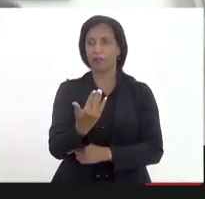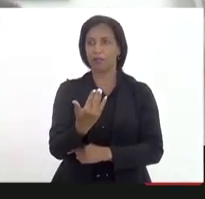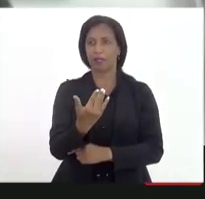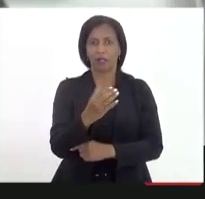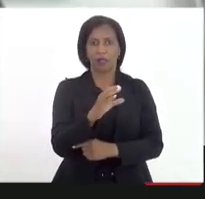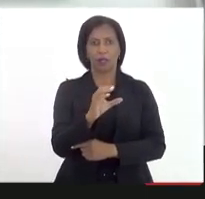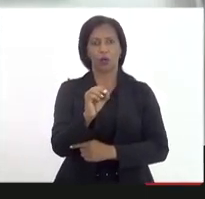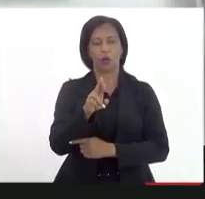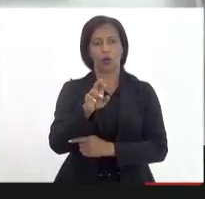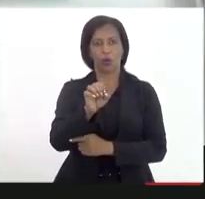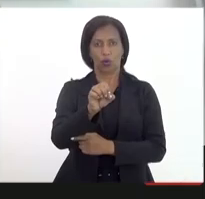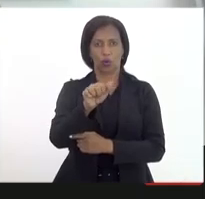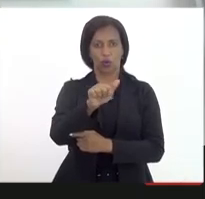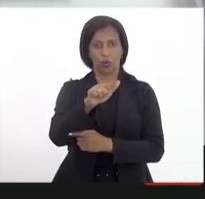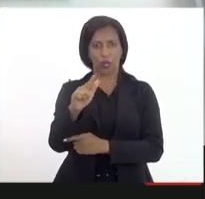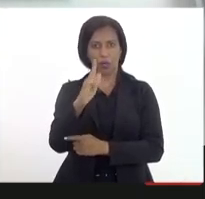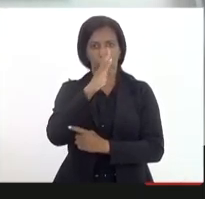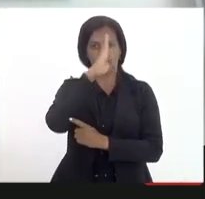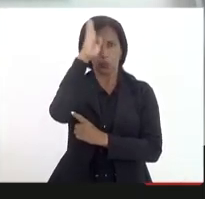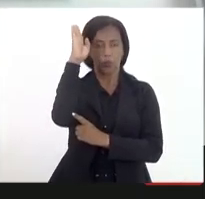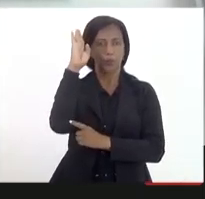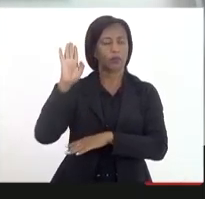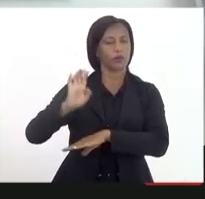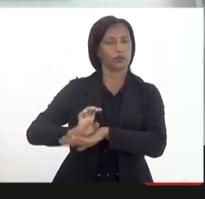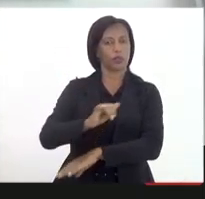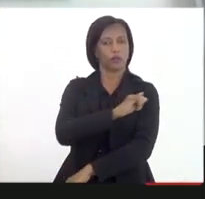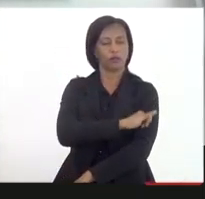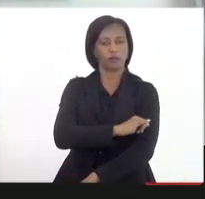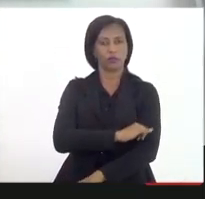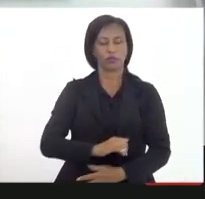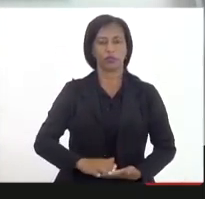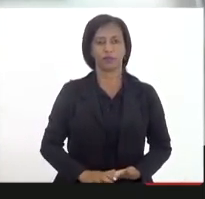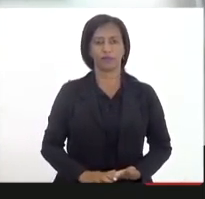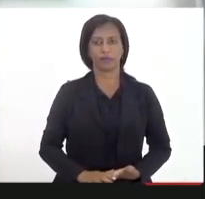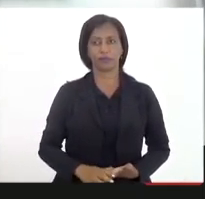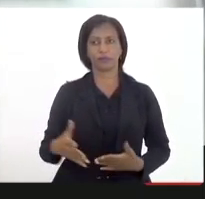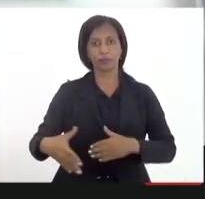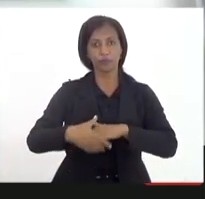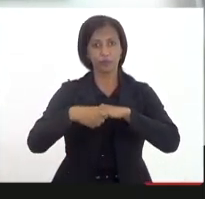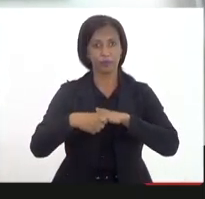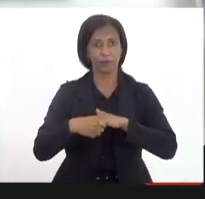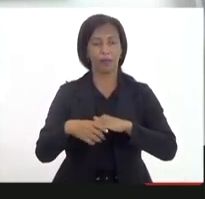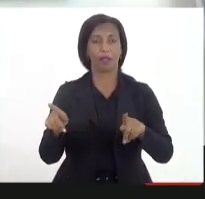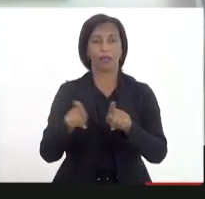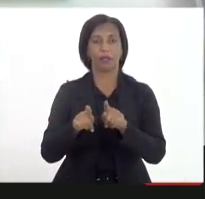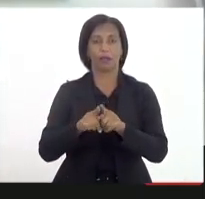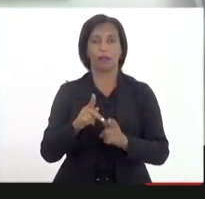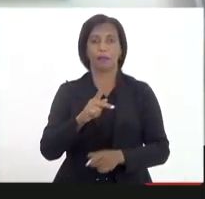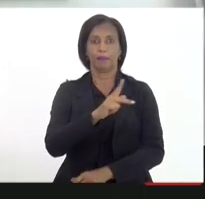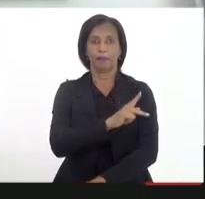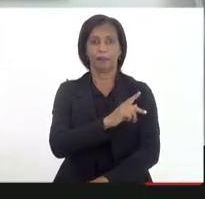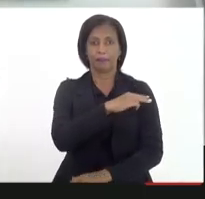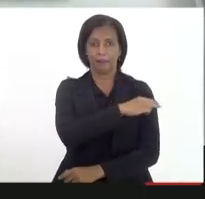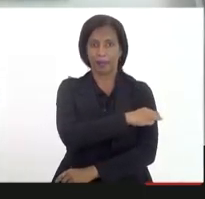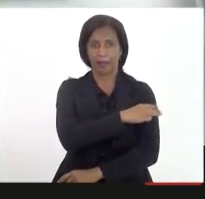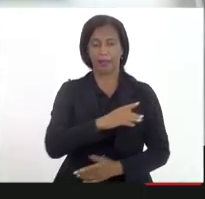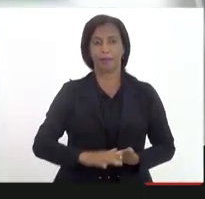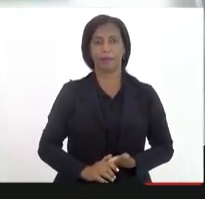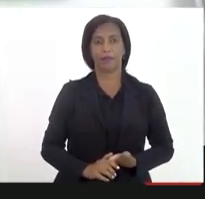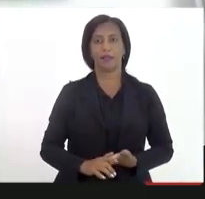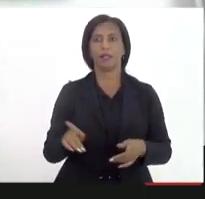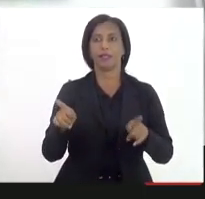tantos última vez Militar do Estado do Rio de Janeiro cumprimentar a polícia militar colei aqui os